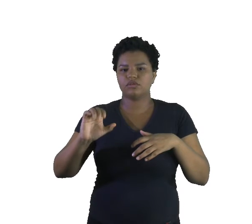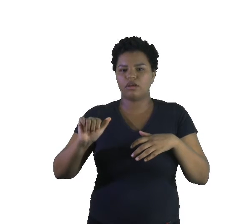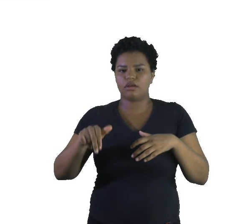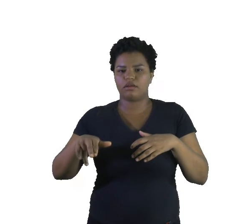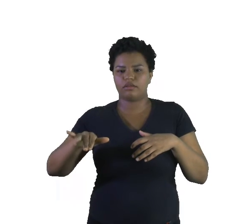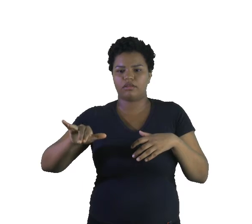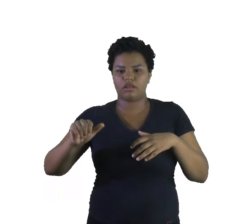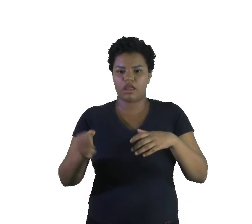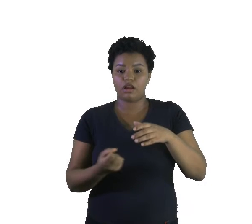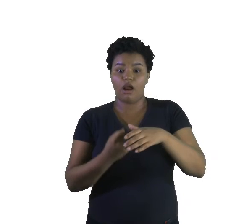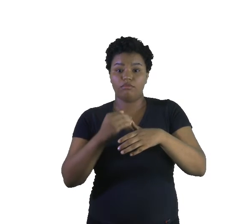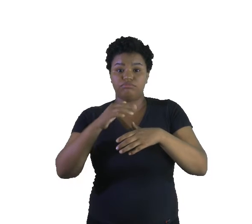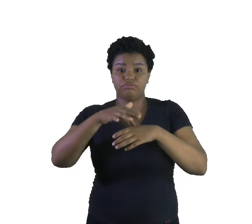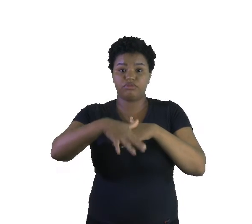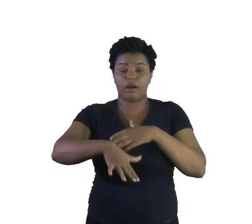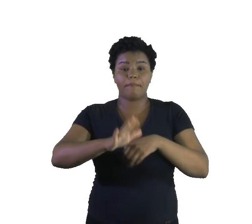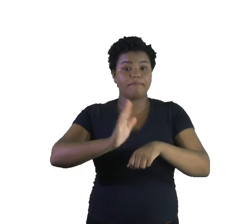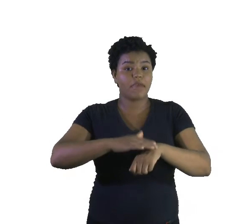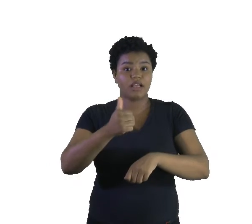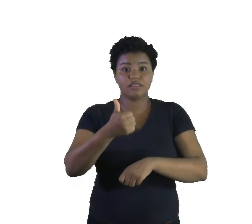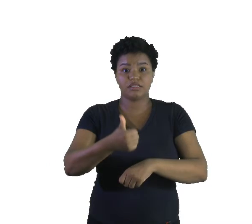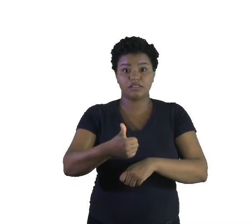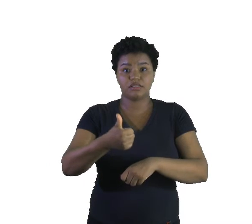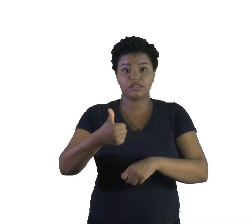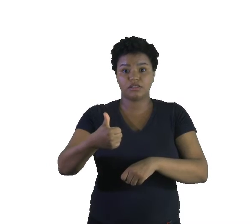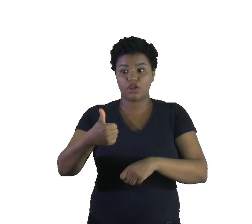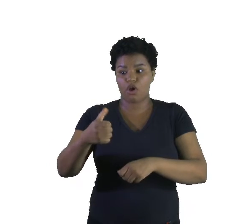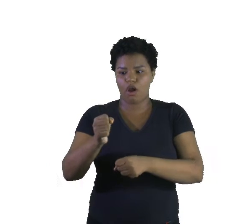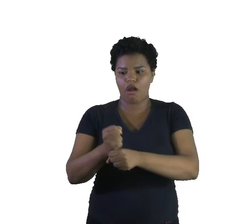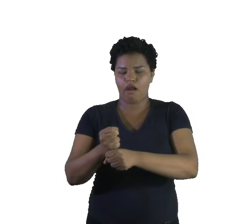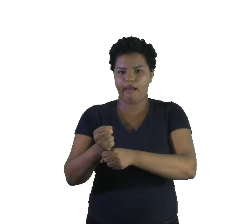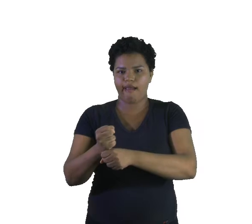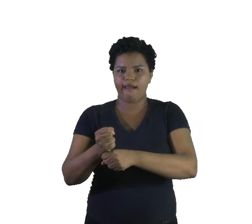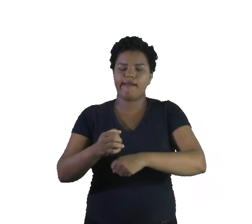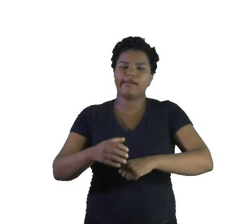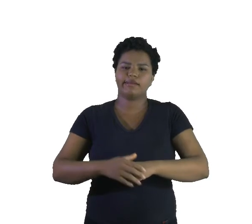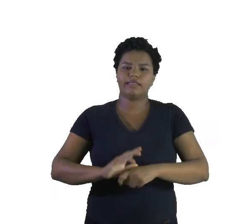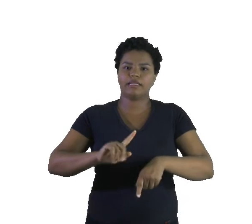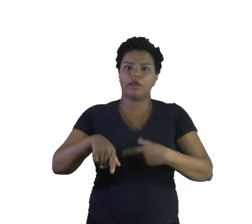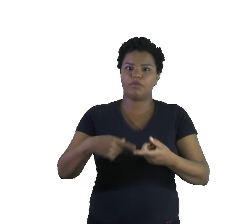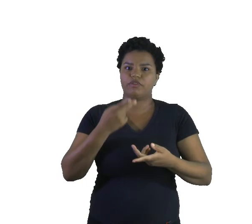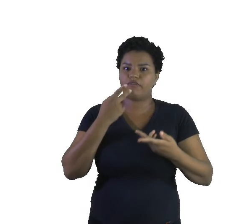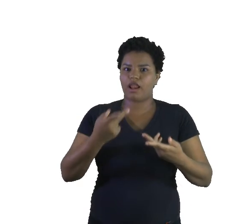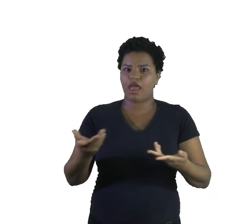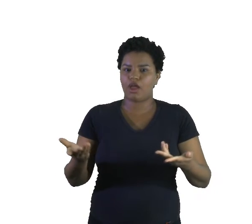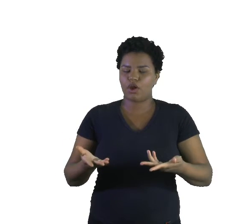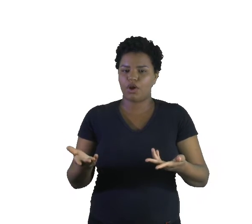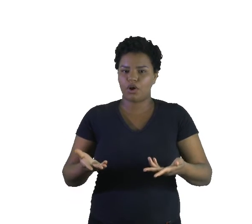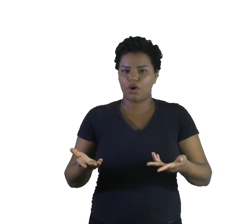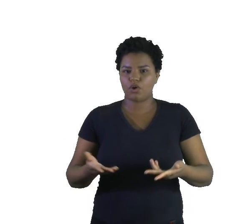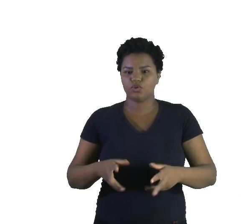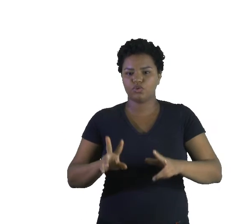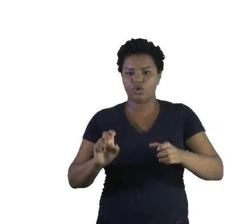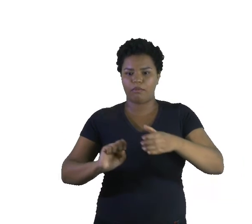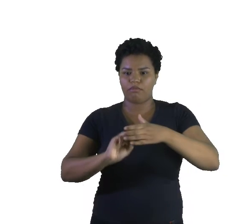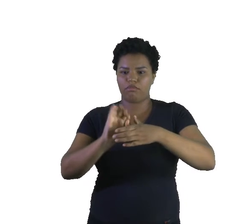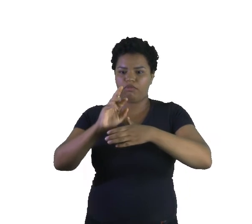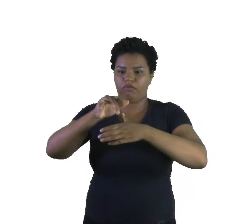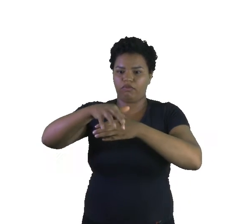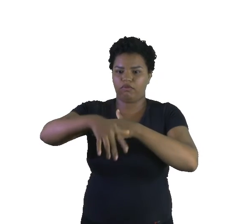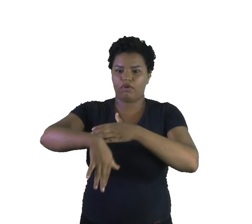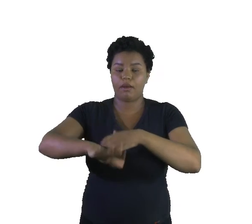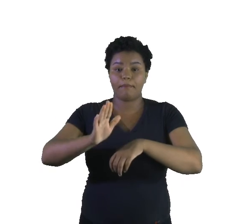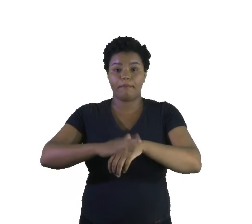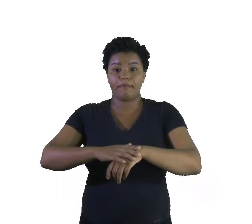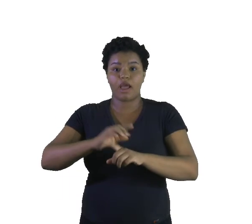mais de 111 anos. Depois nós vamos comentar agora, né, sobre o vulcão com maior